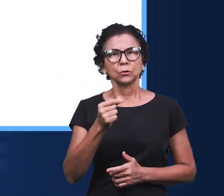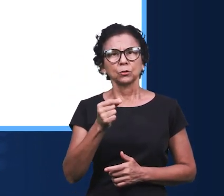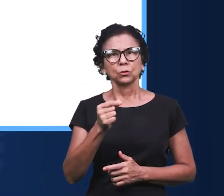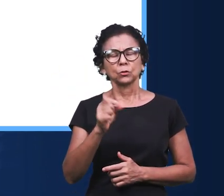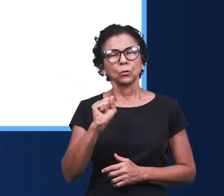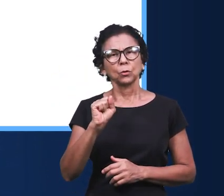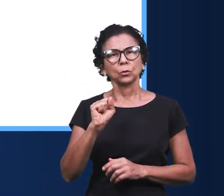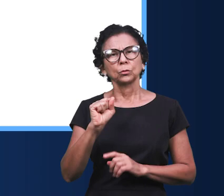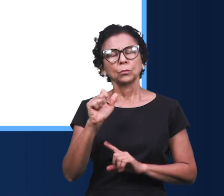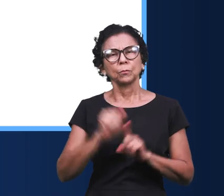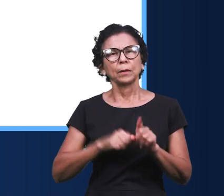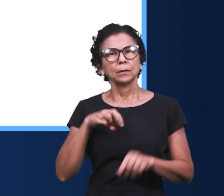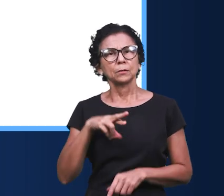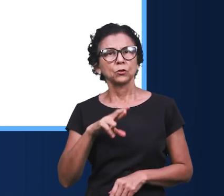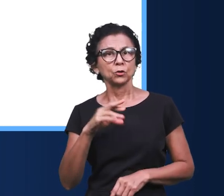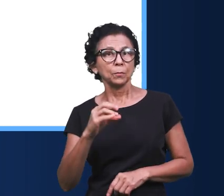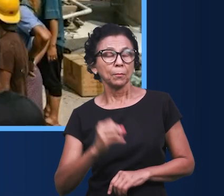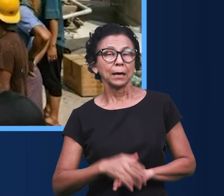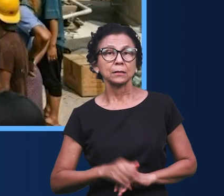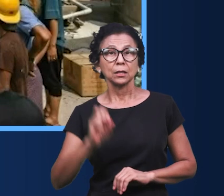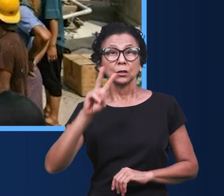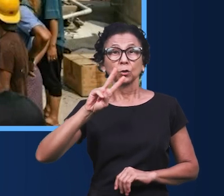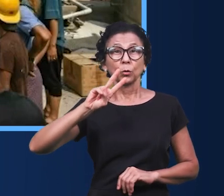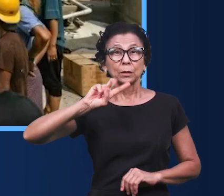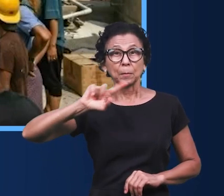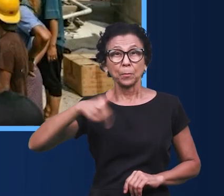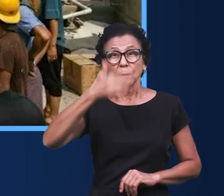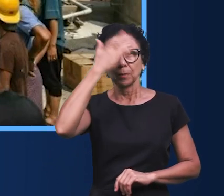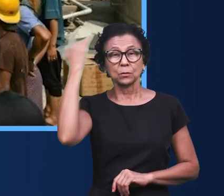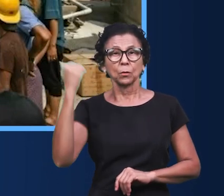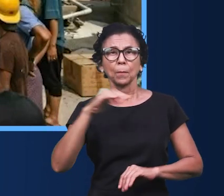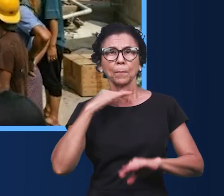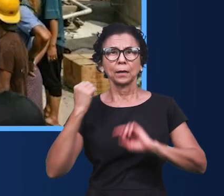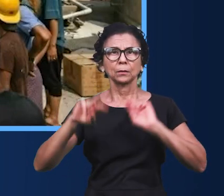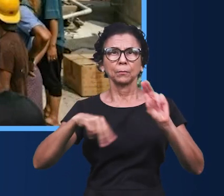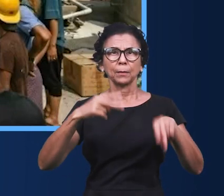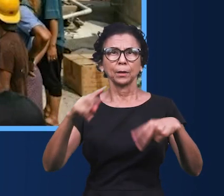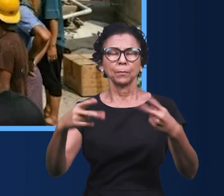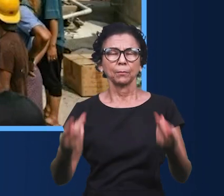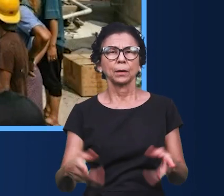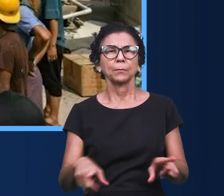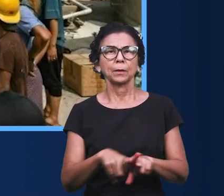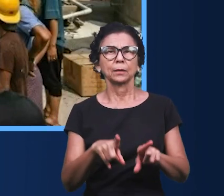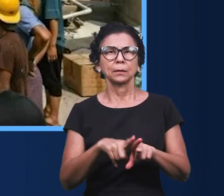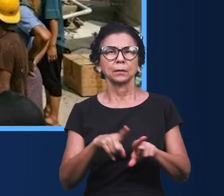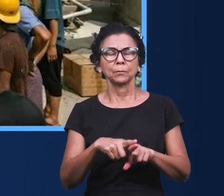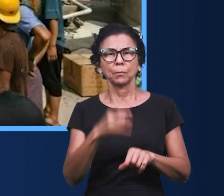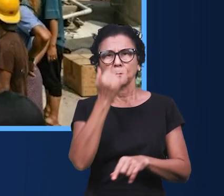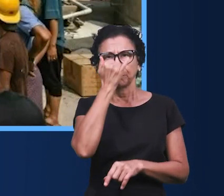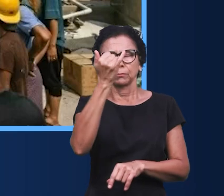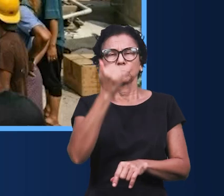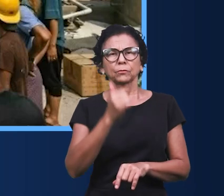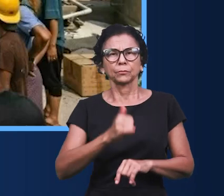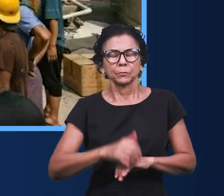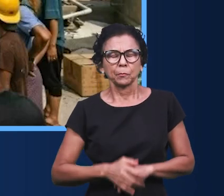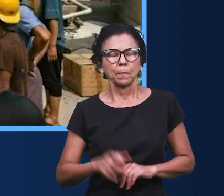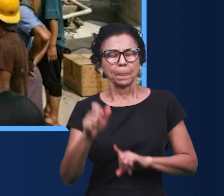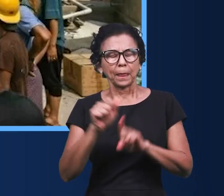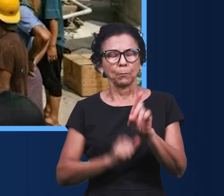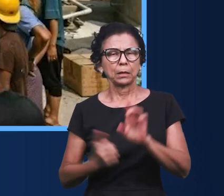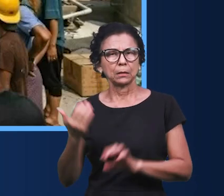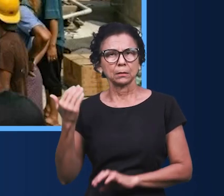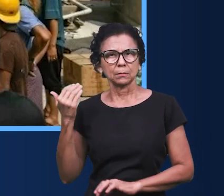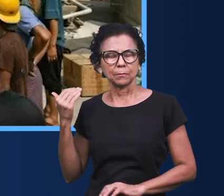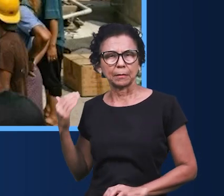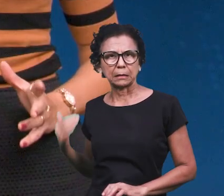desta edição, mais de 2.000 mortos e milhares de feridos foram contabilizados. No mês passado, abordamos